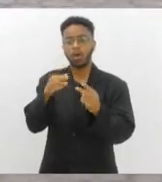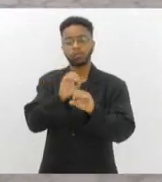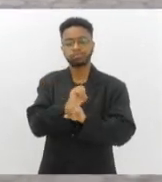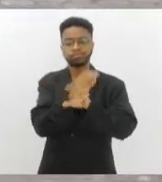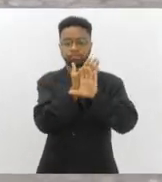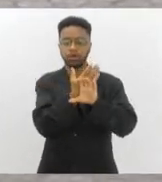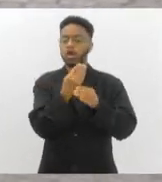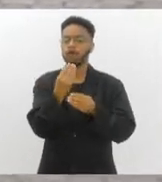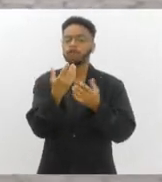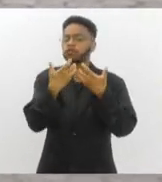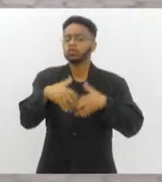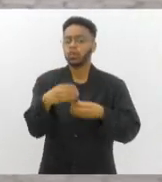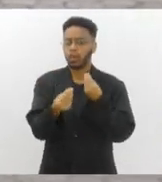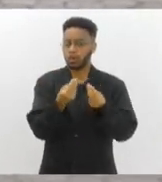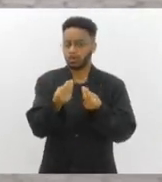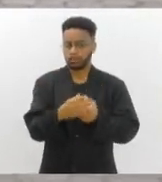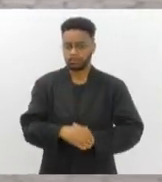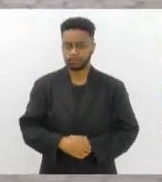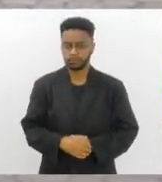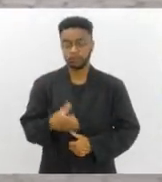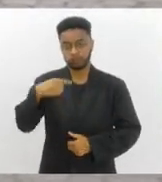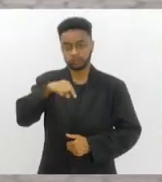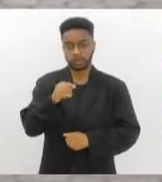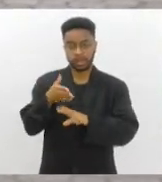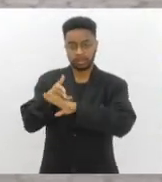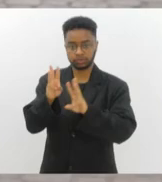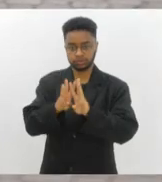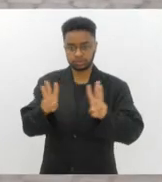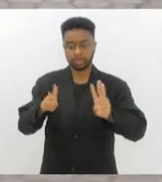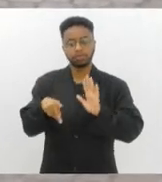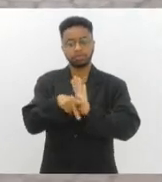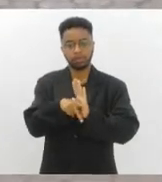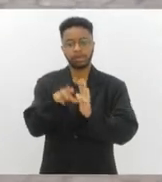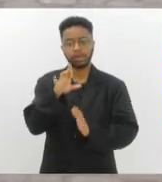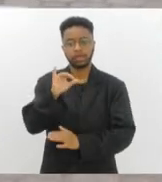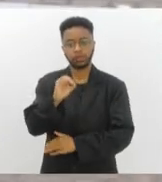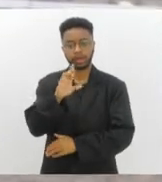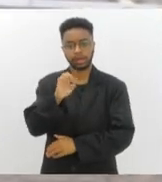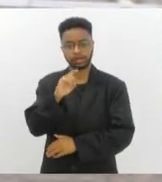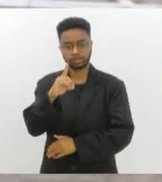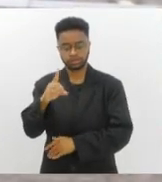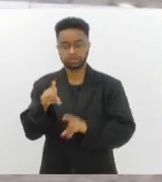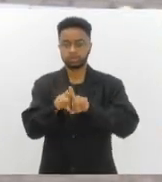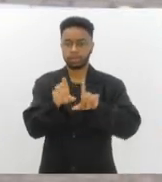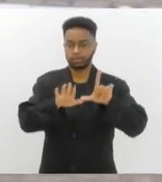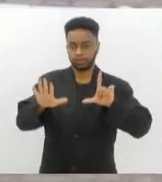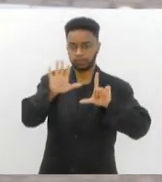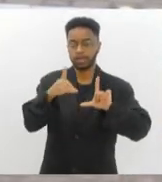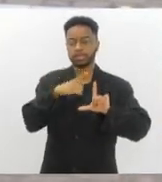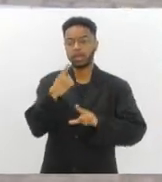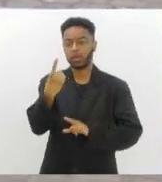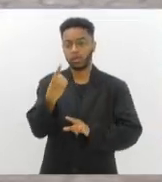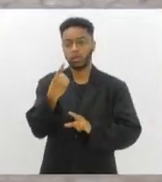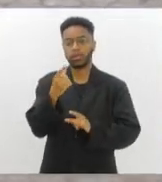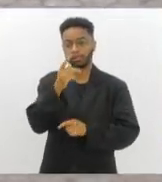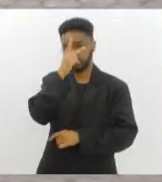videochamada. Como é que funciona? Você acessa o site da Rio Card, acessa a plataforma e um atendente de